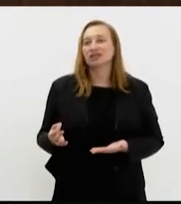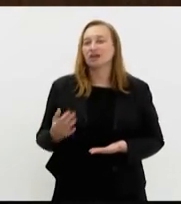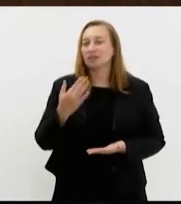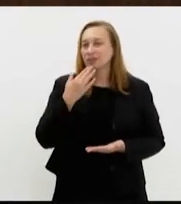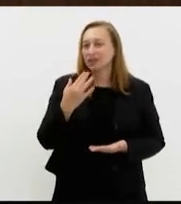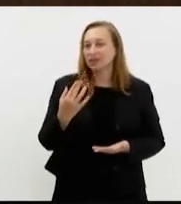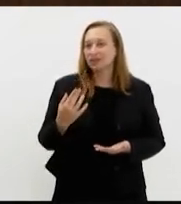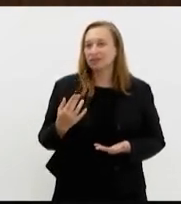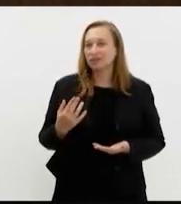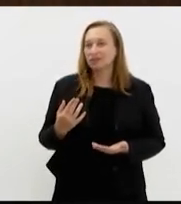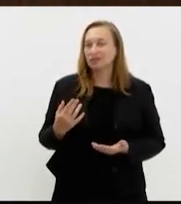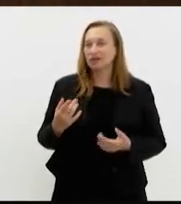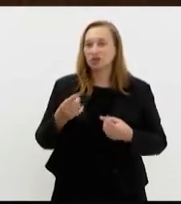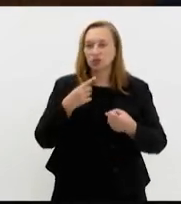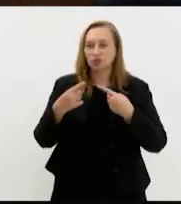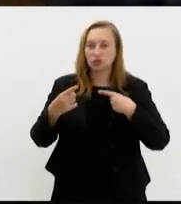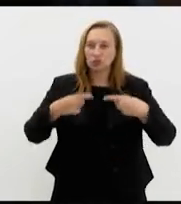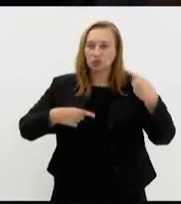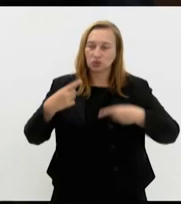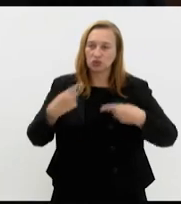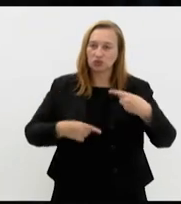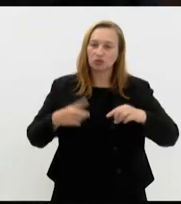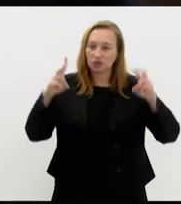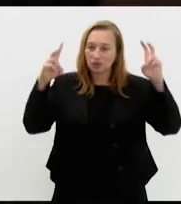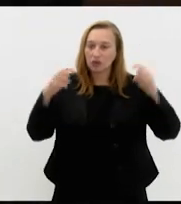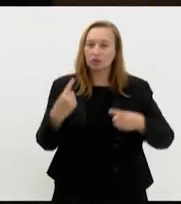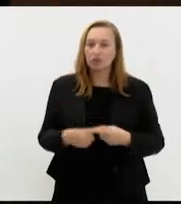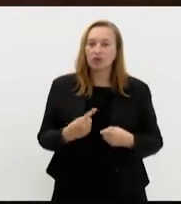a matéria, porque o PLC